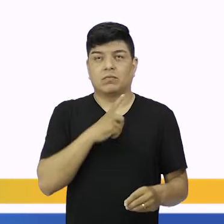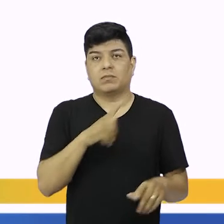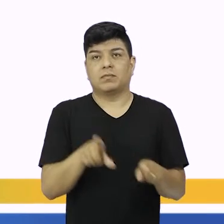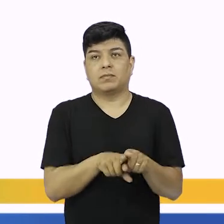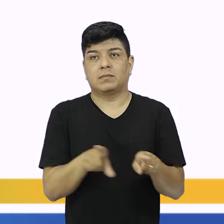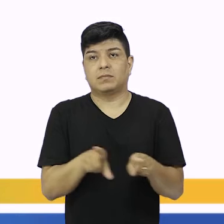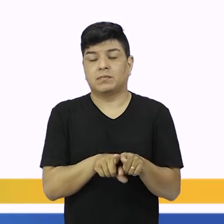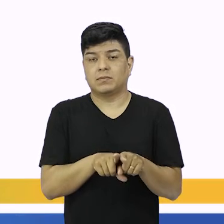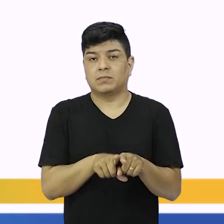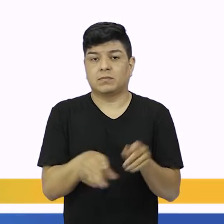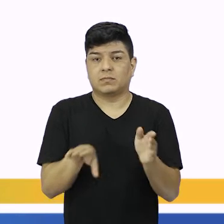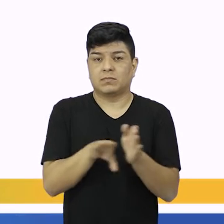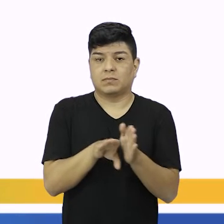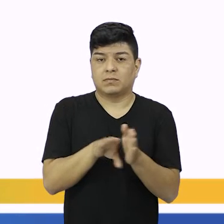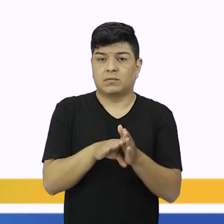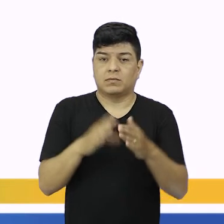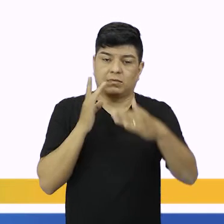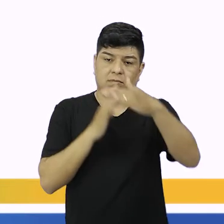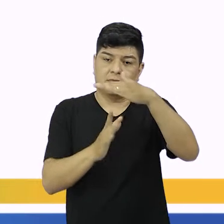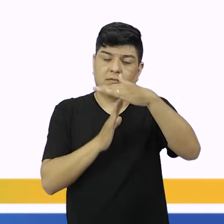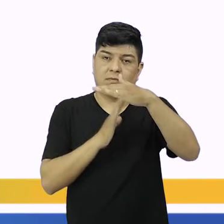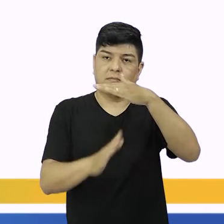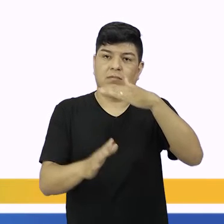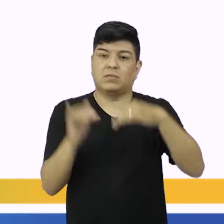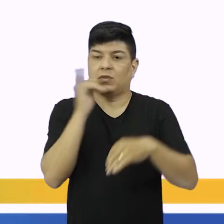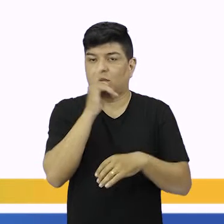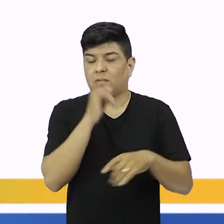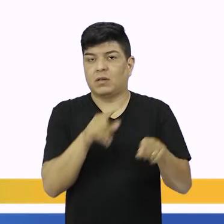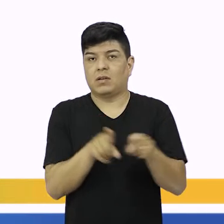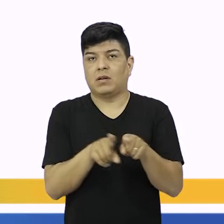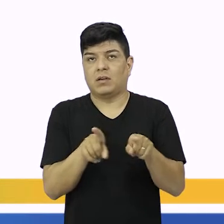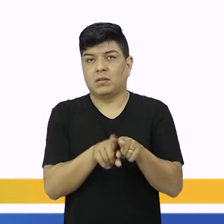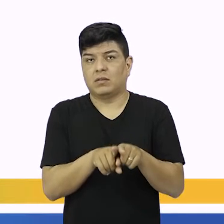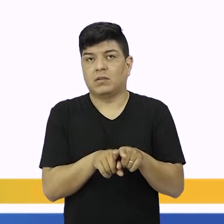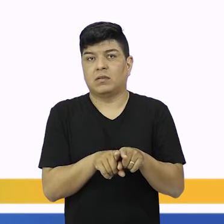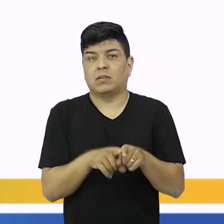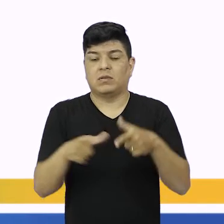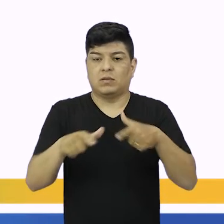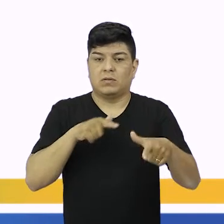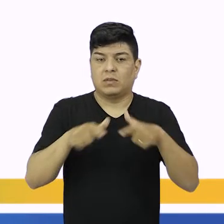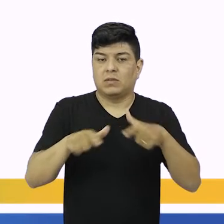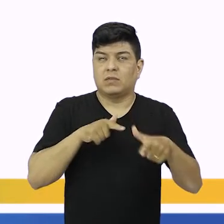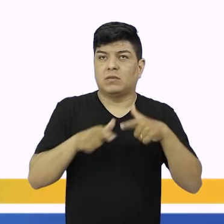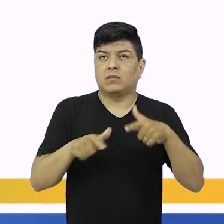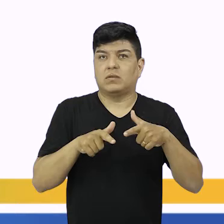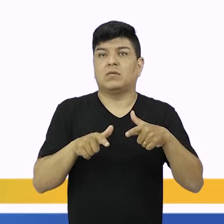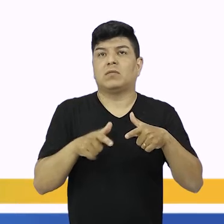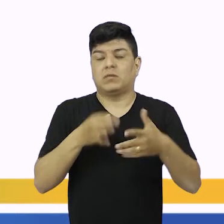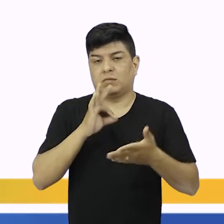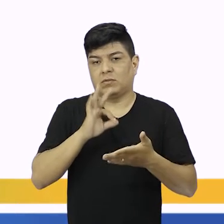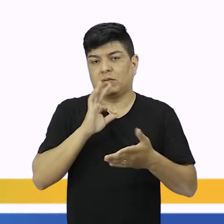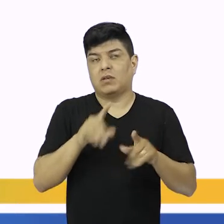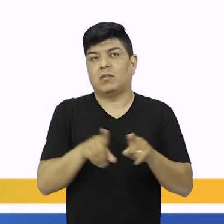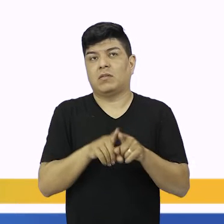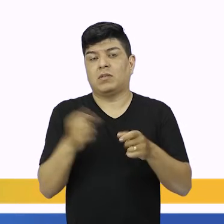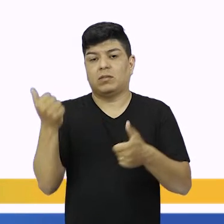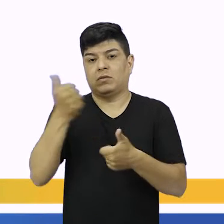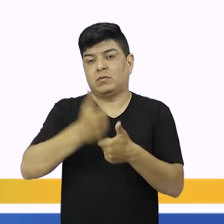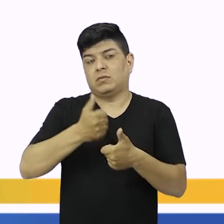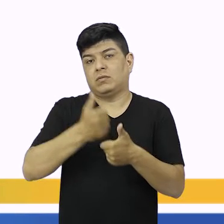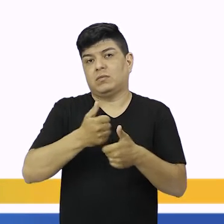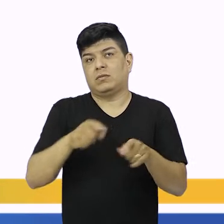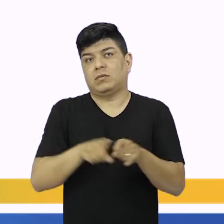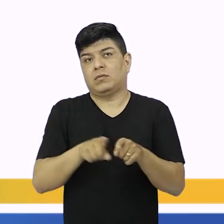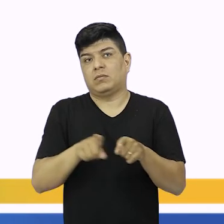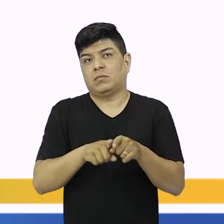a questão da chegada dos migrantes, né, os italianos que vão trabalhar nessa produção, né, em substituição